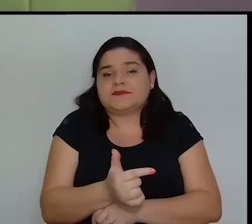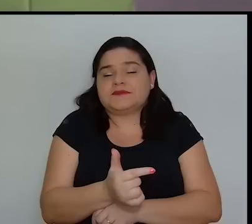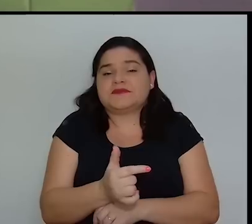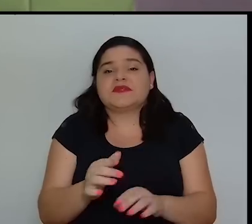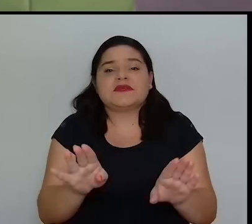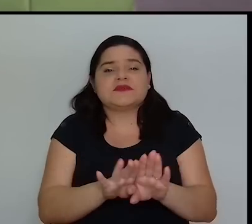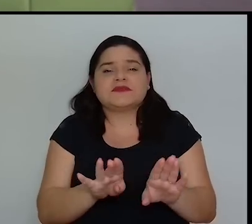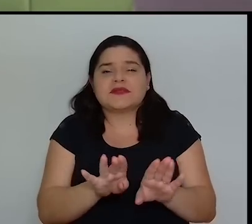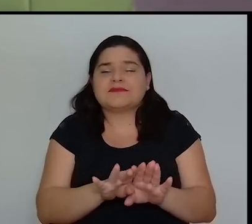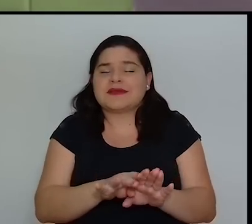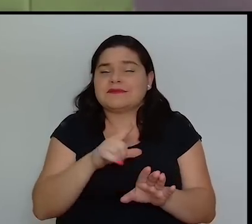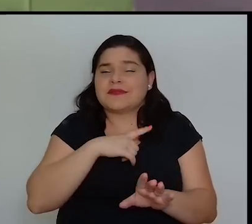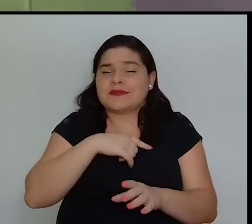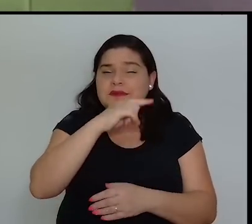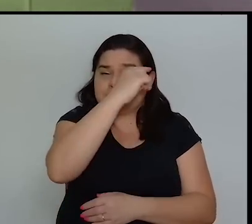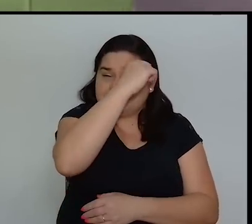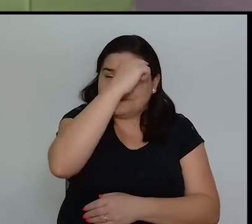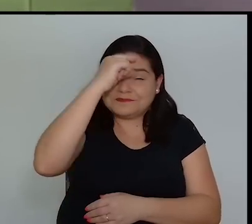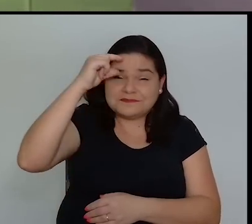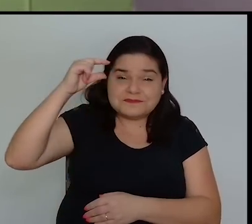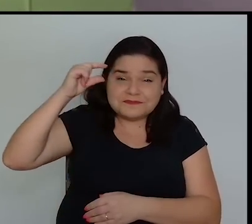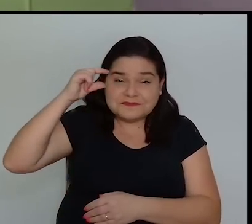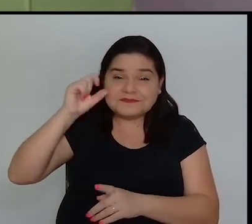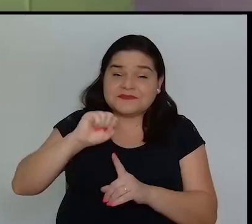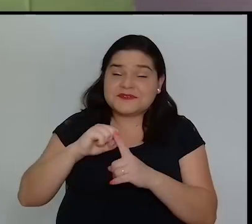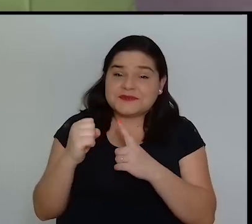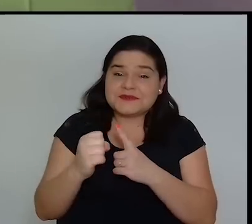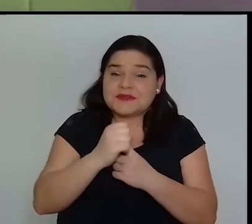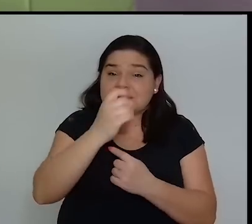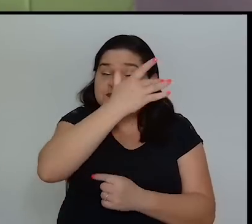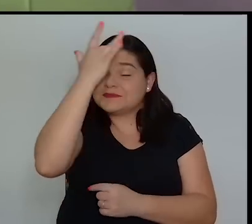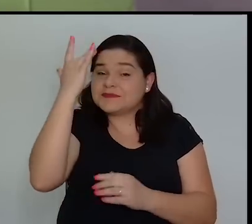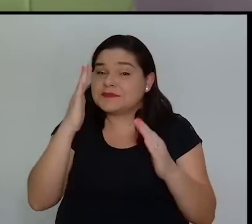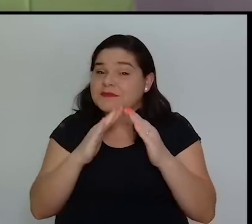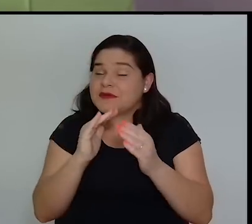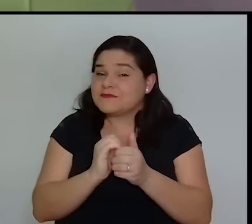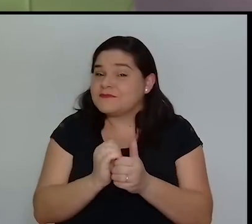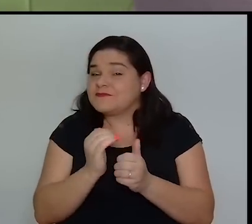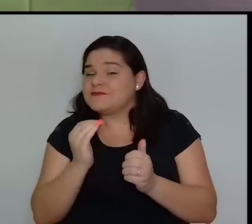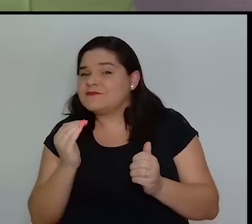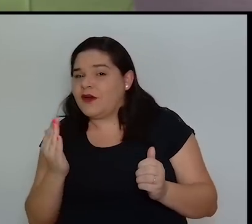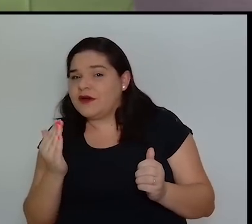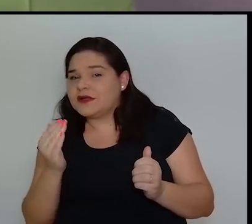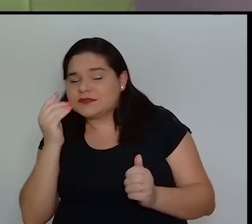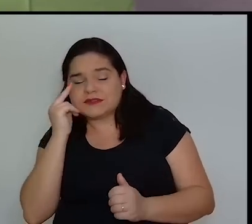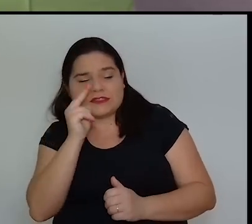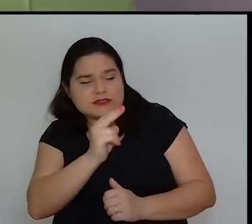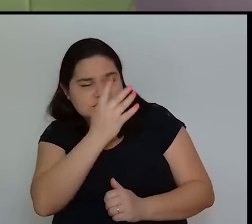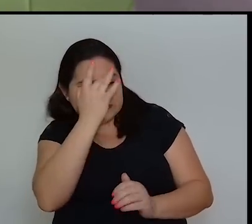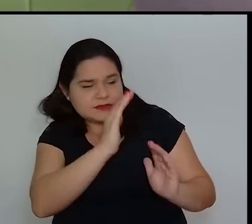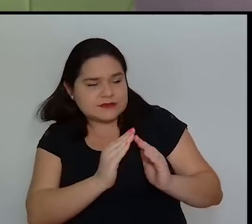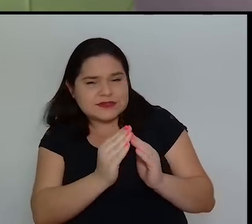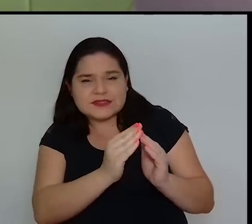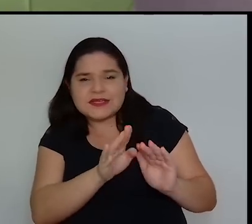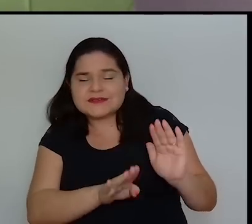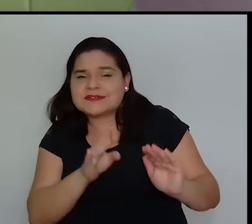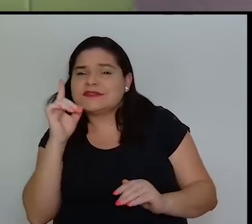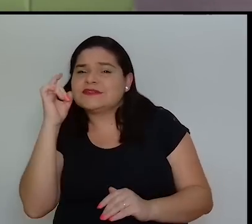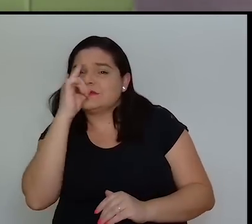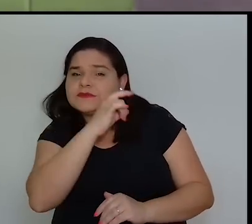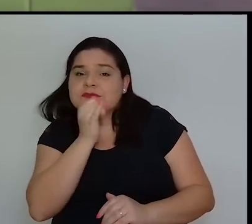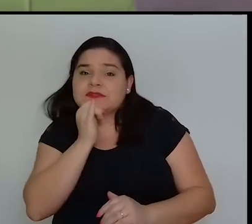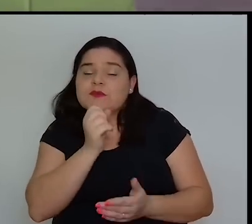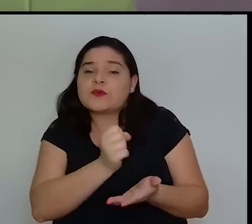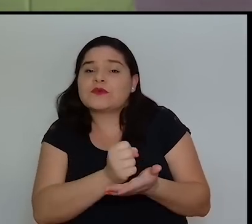um estereótipo social das pessoas que moram fora da favela que muitas vezes dificultam por exemplo